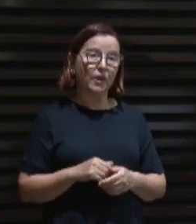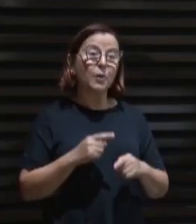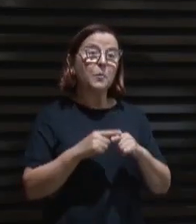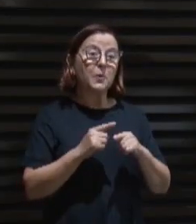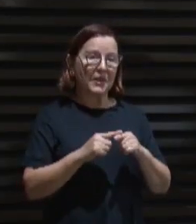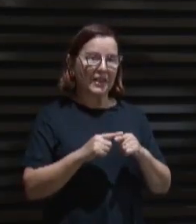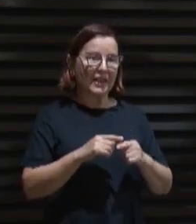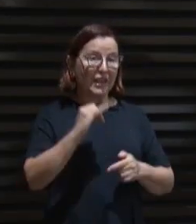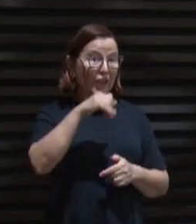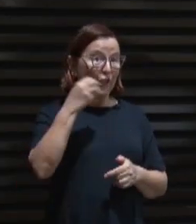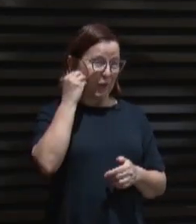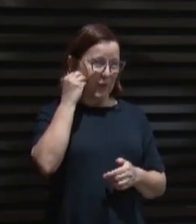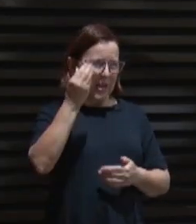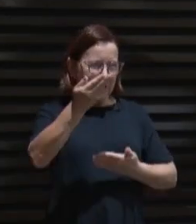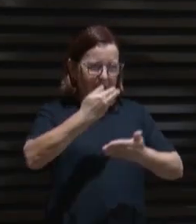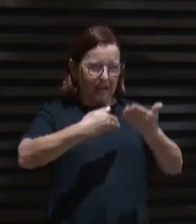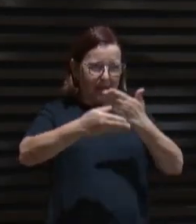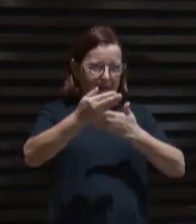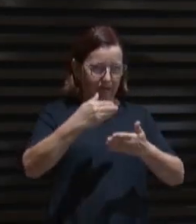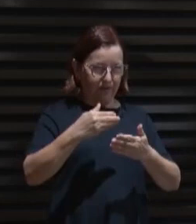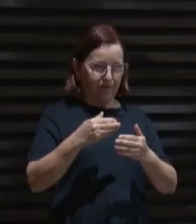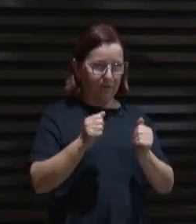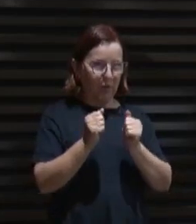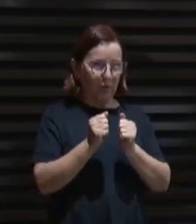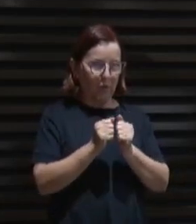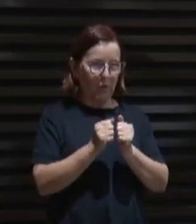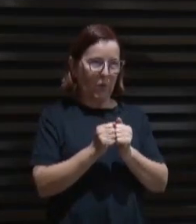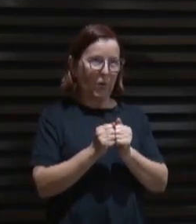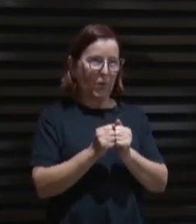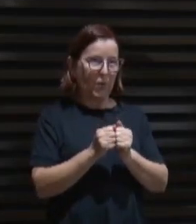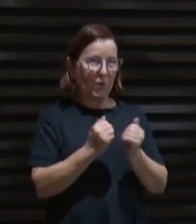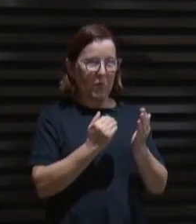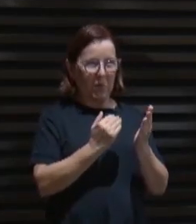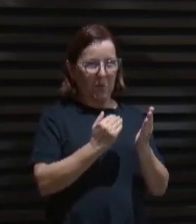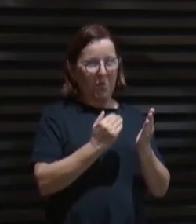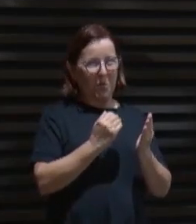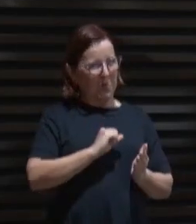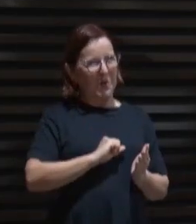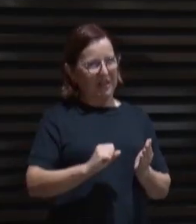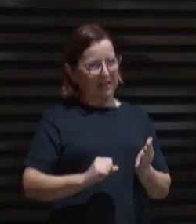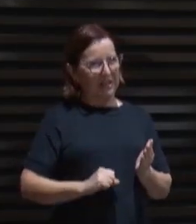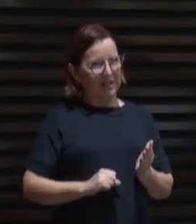negociou com os escribas, com os sacerdotes,